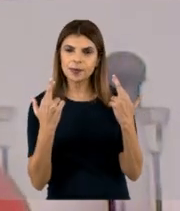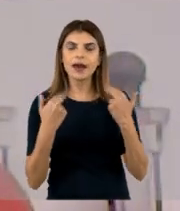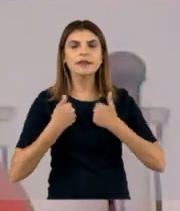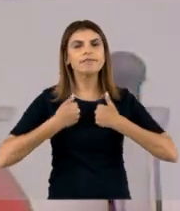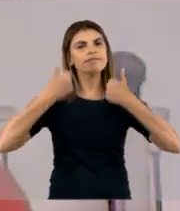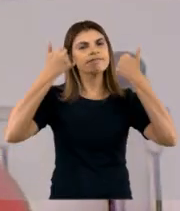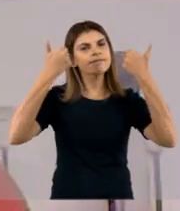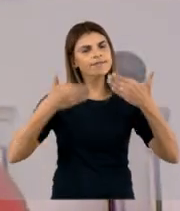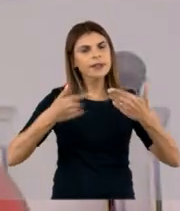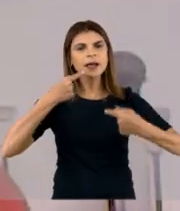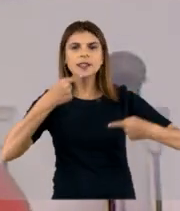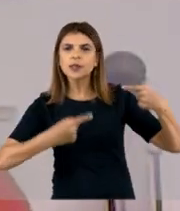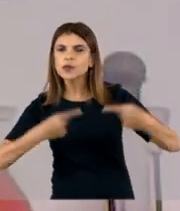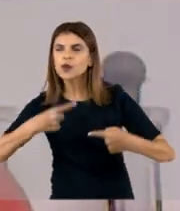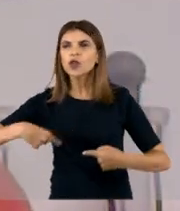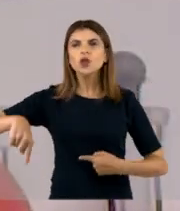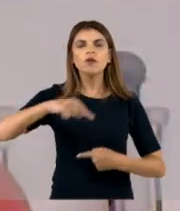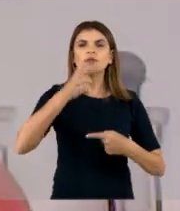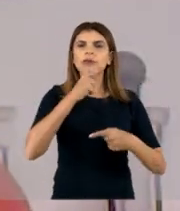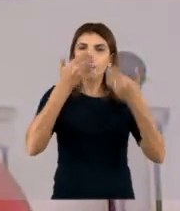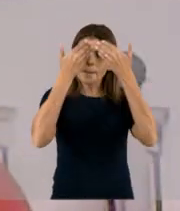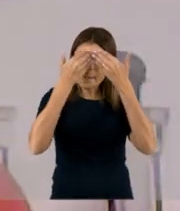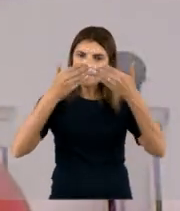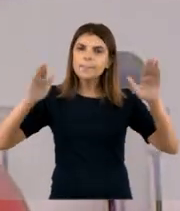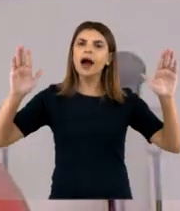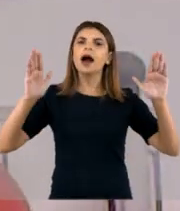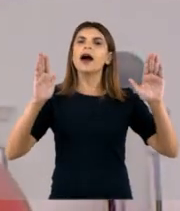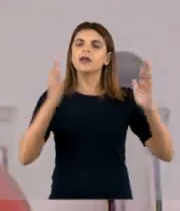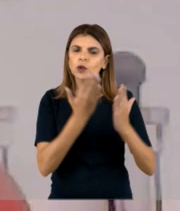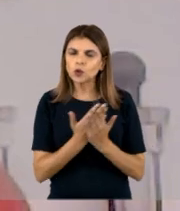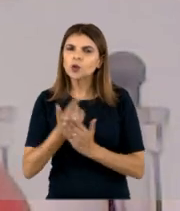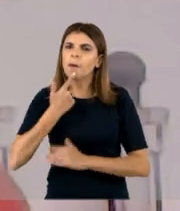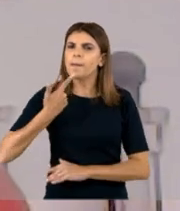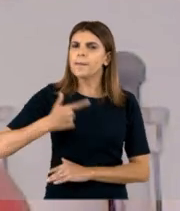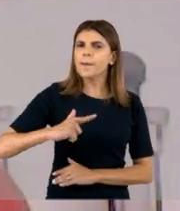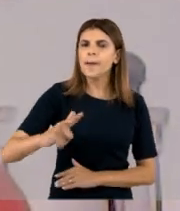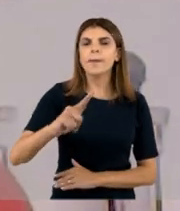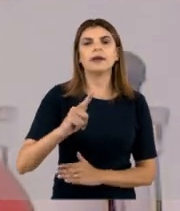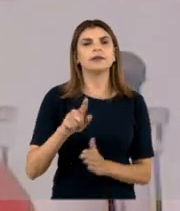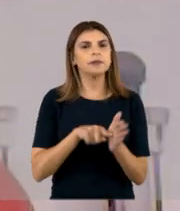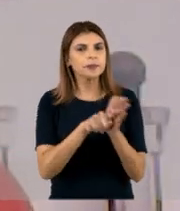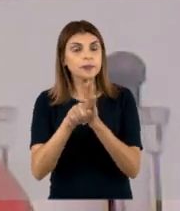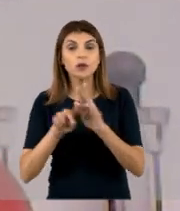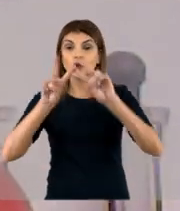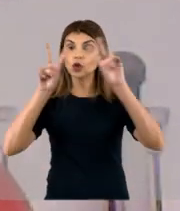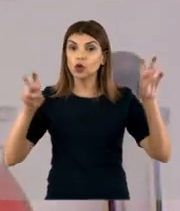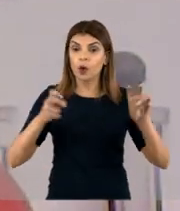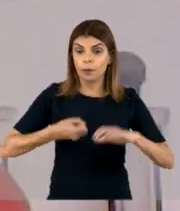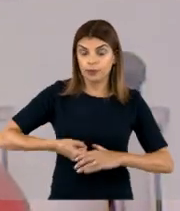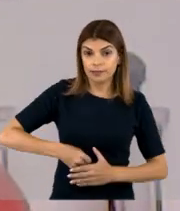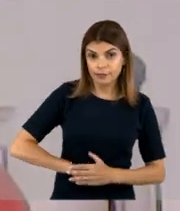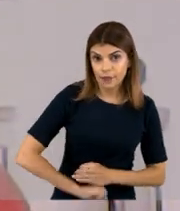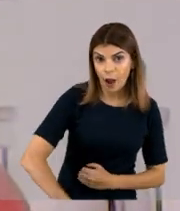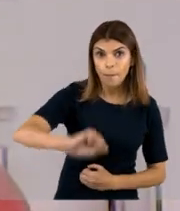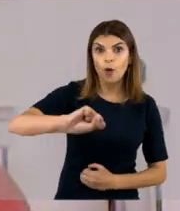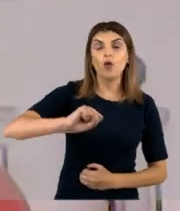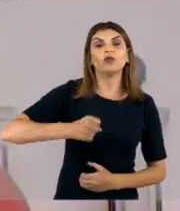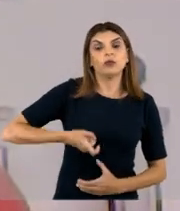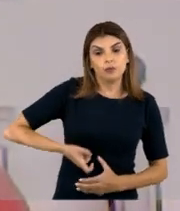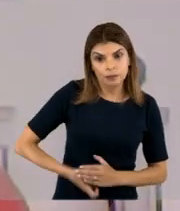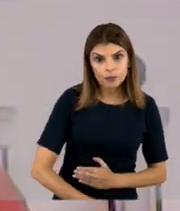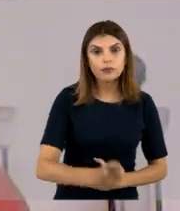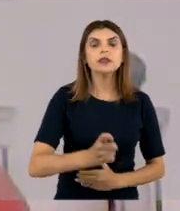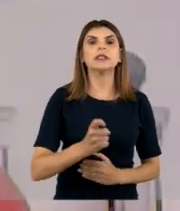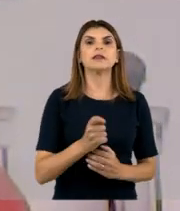espero com isso e com essas discussões a gente consiga avançar em relação à questão do abortamento e